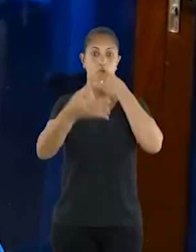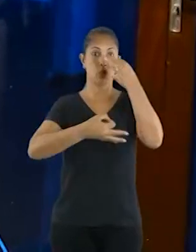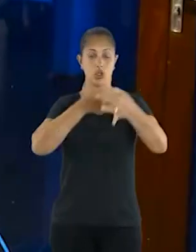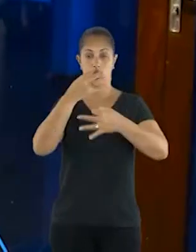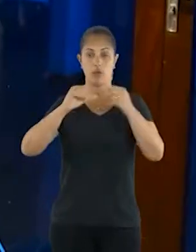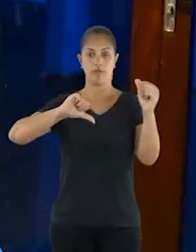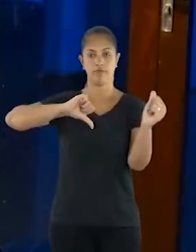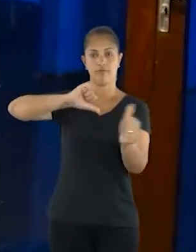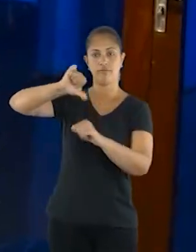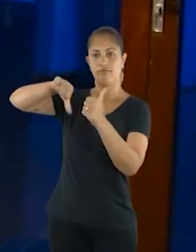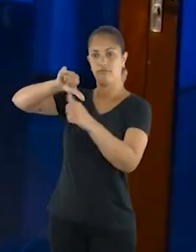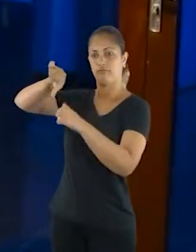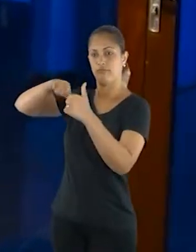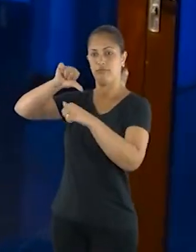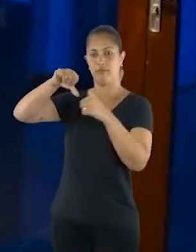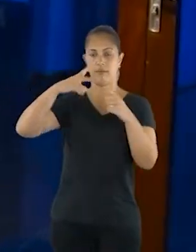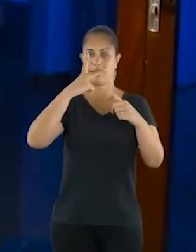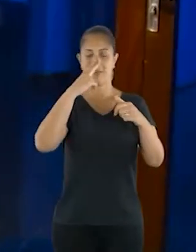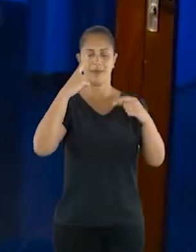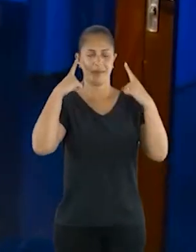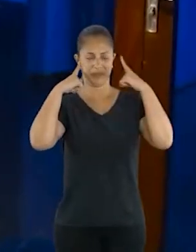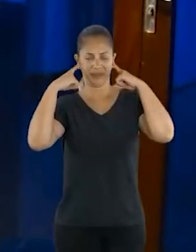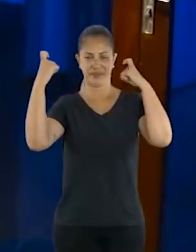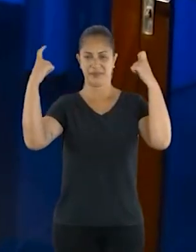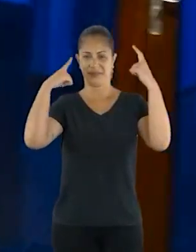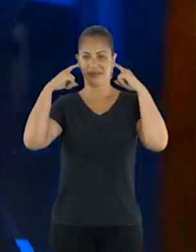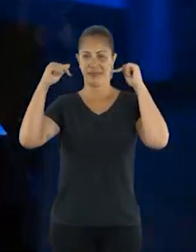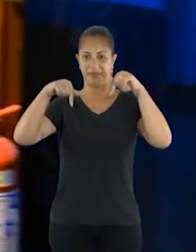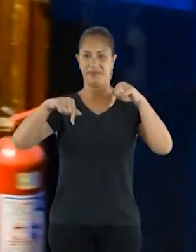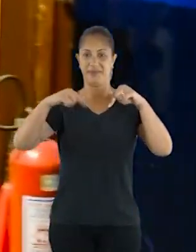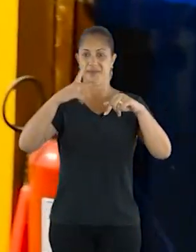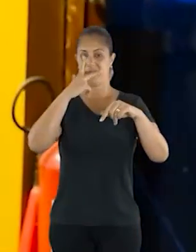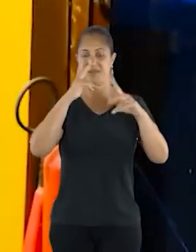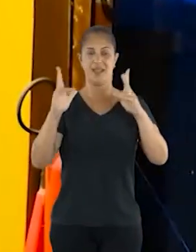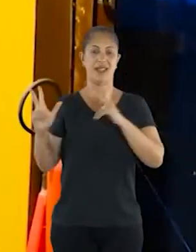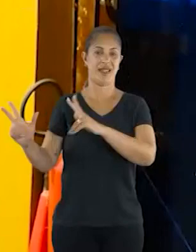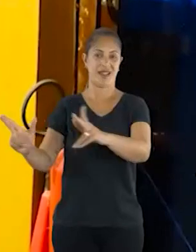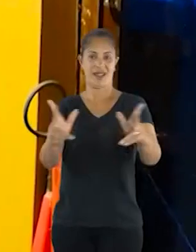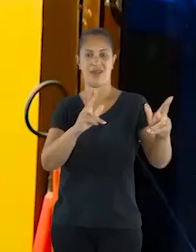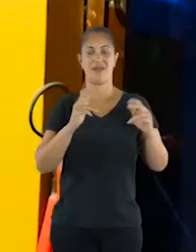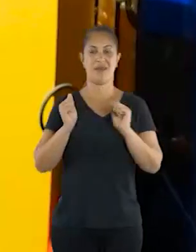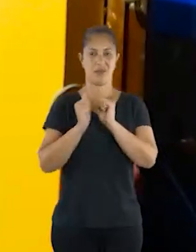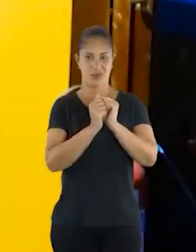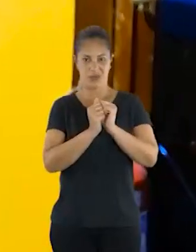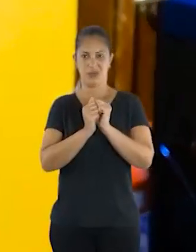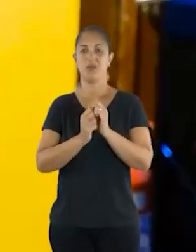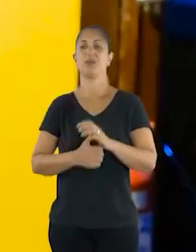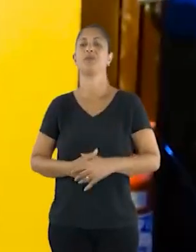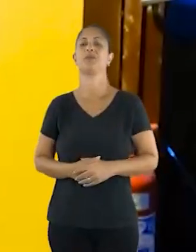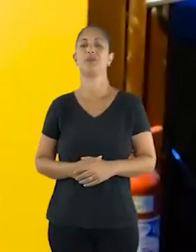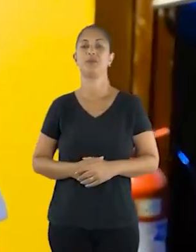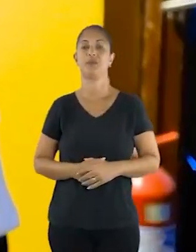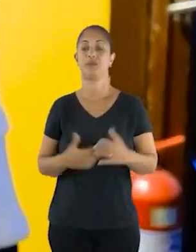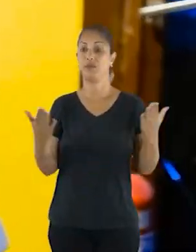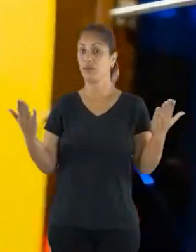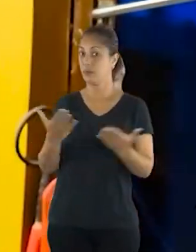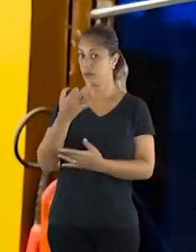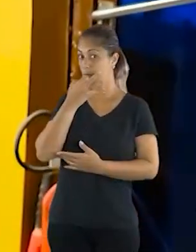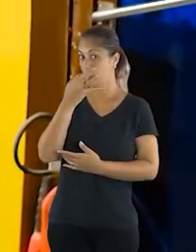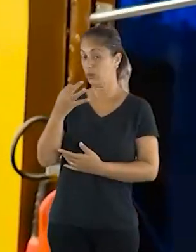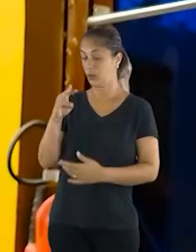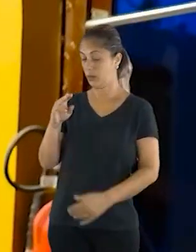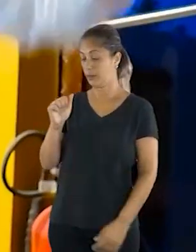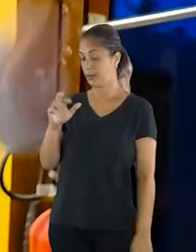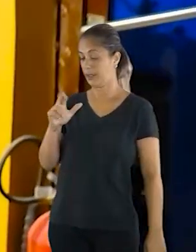se alternando, para não enlouquecer todo mundo aqui de tocar tudo ao mesmo tempo. Então, agora entrou o som do